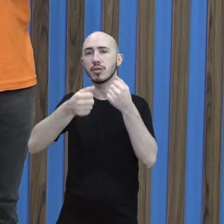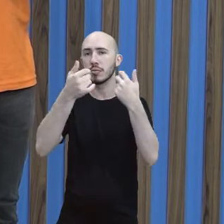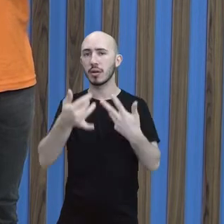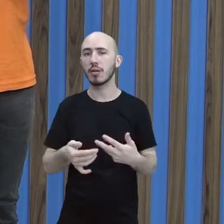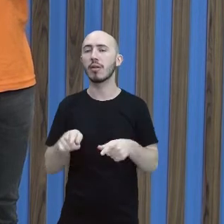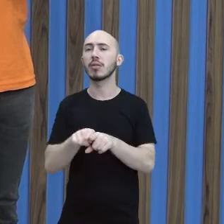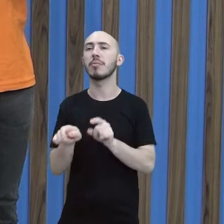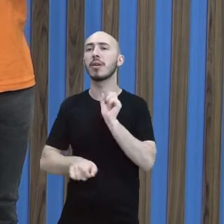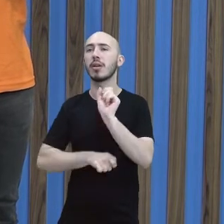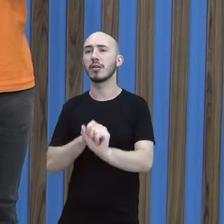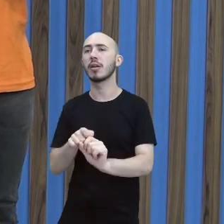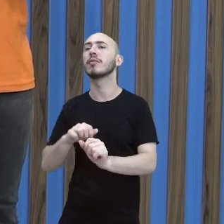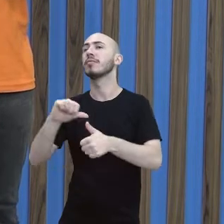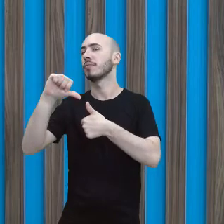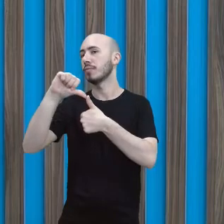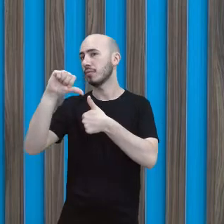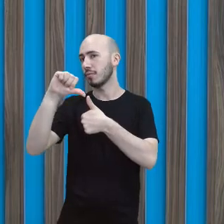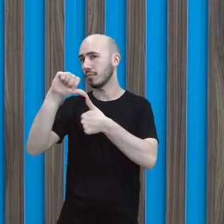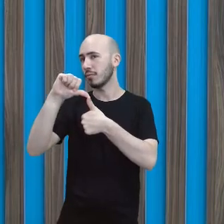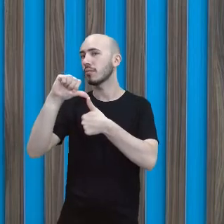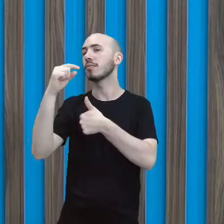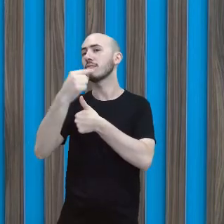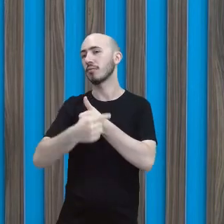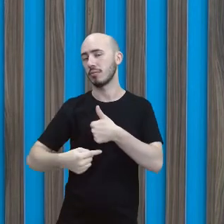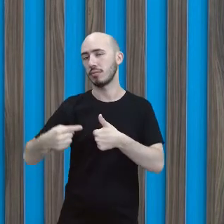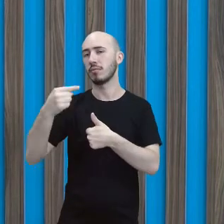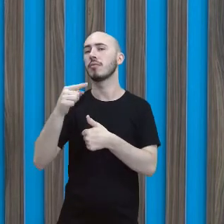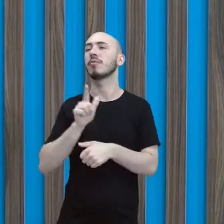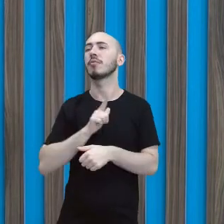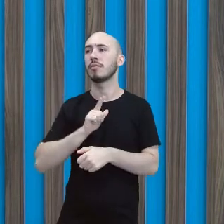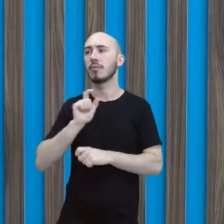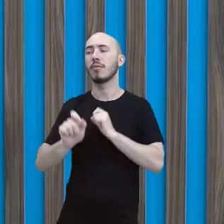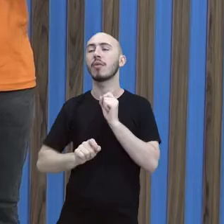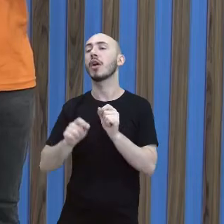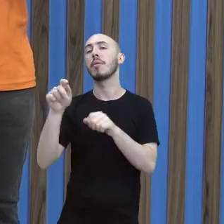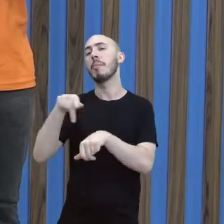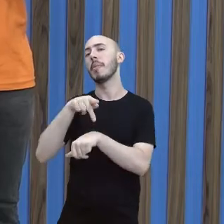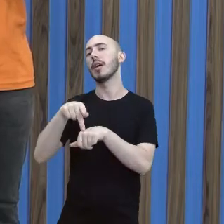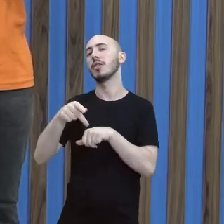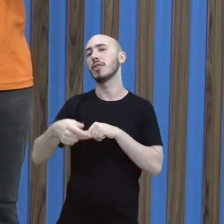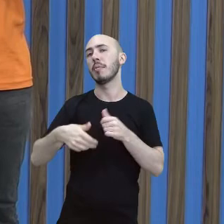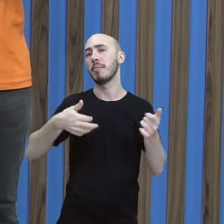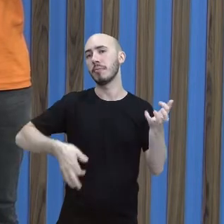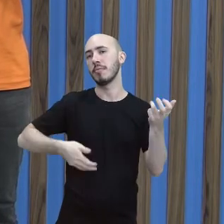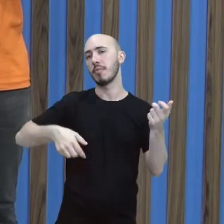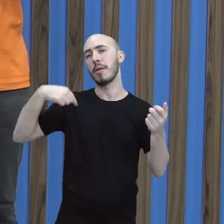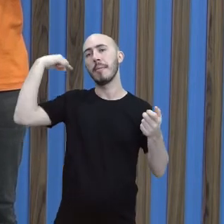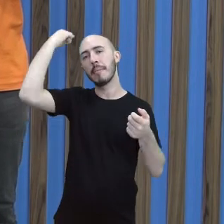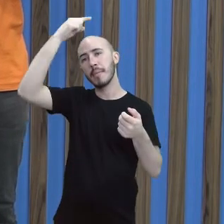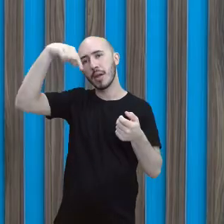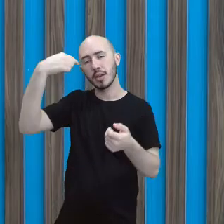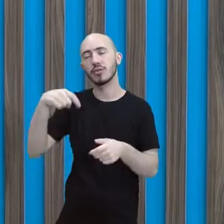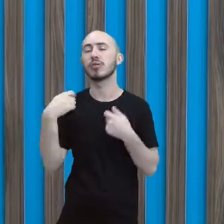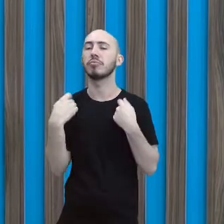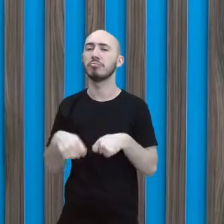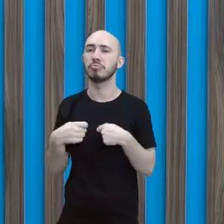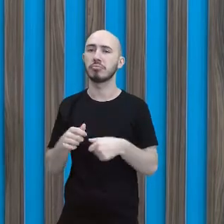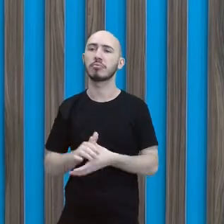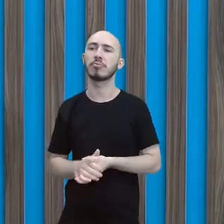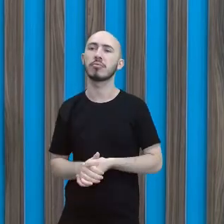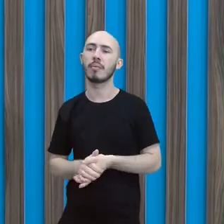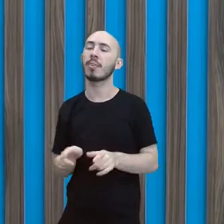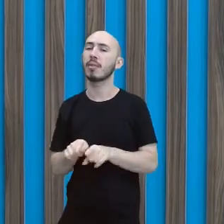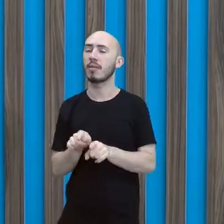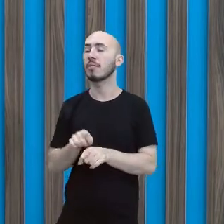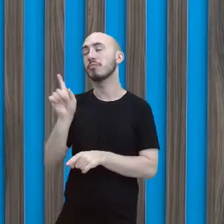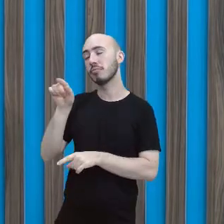Central, o México ali, não foi, professor? Falava que o México, o pessoal faz muito essa imigração clandestina no México. Justamente, né, em direção, né, aos